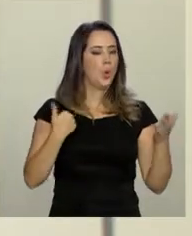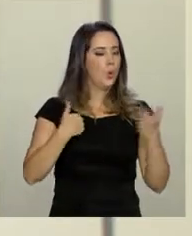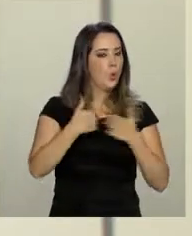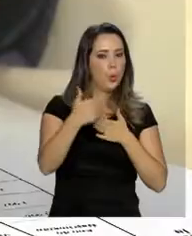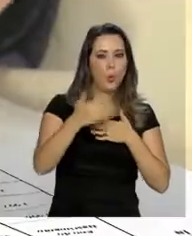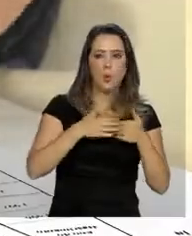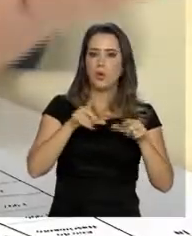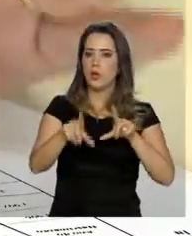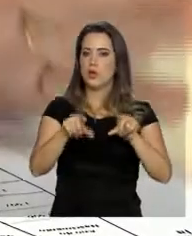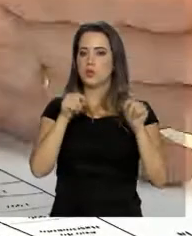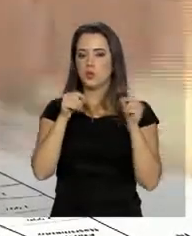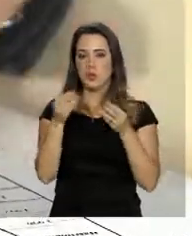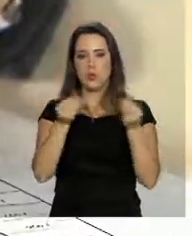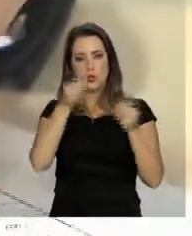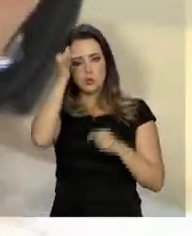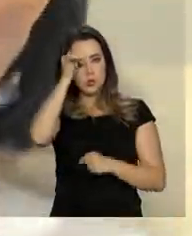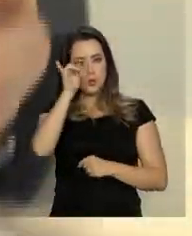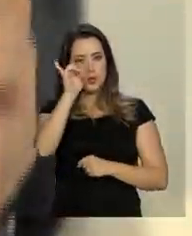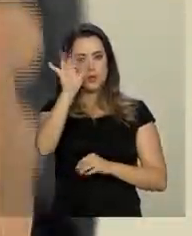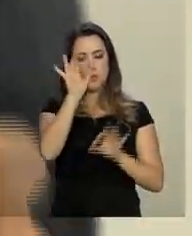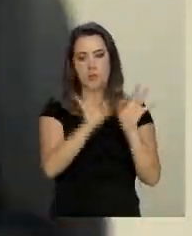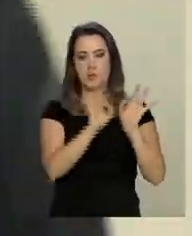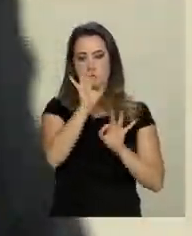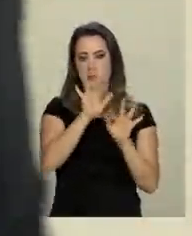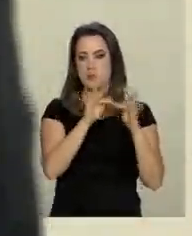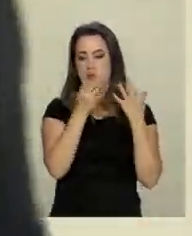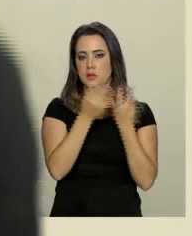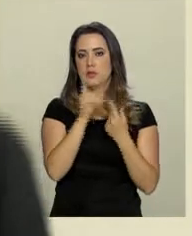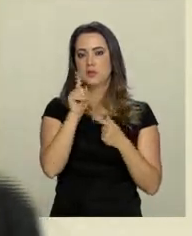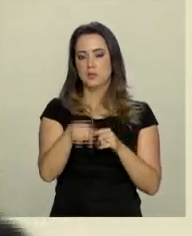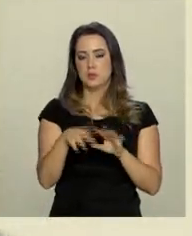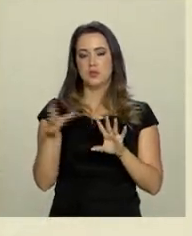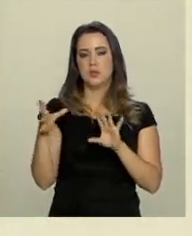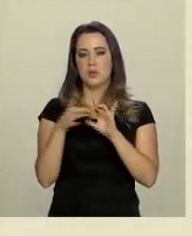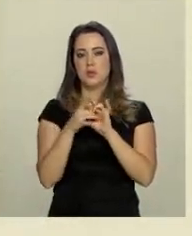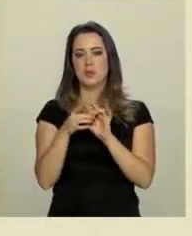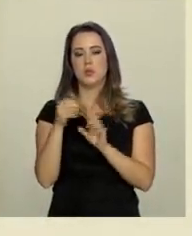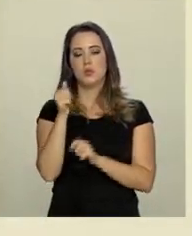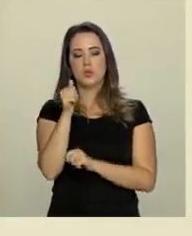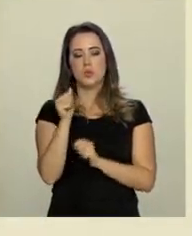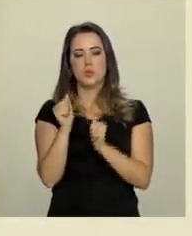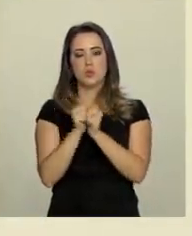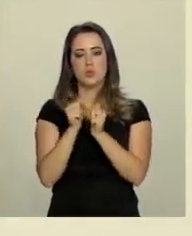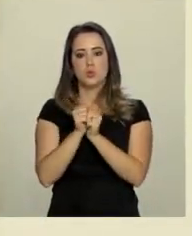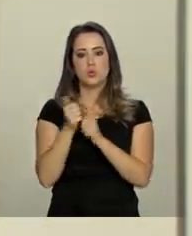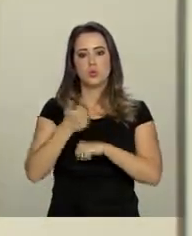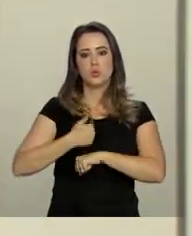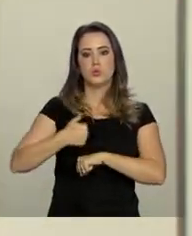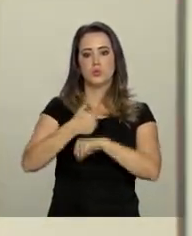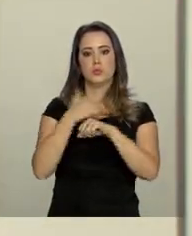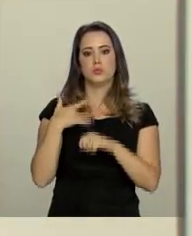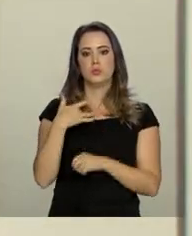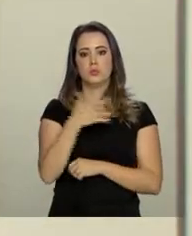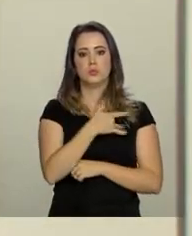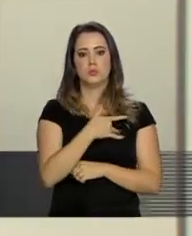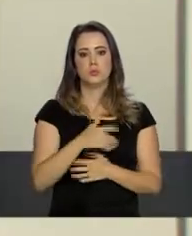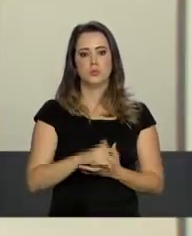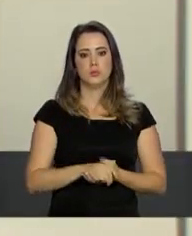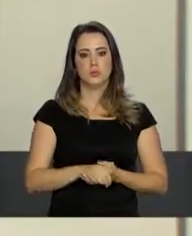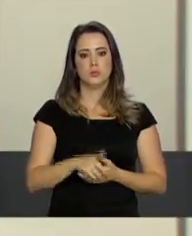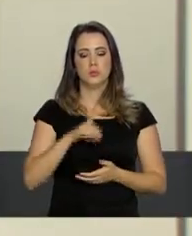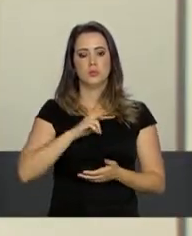escolhido o planejamento familiar é uma decisão que deve ser tomada junto com o profissional de saúde a uma gama